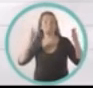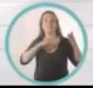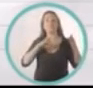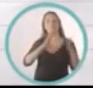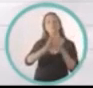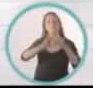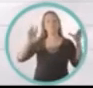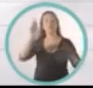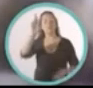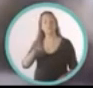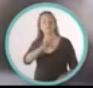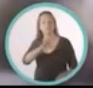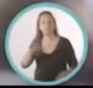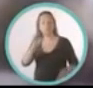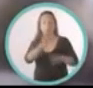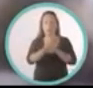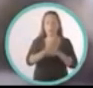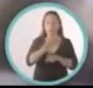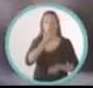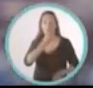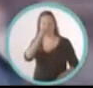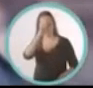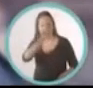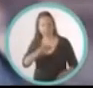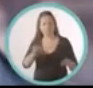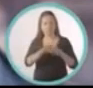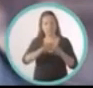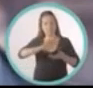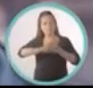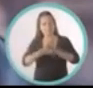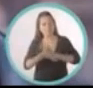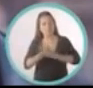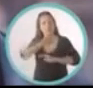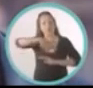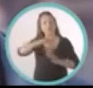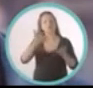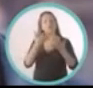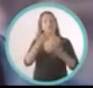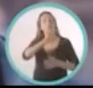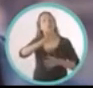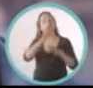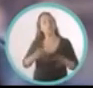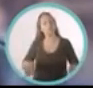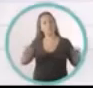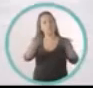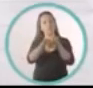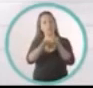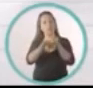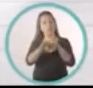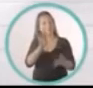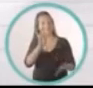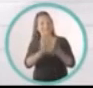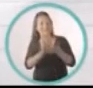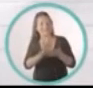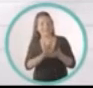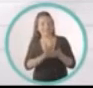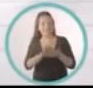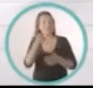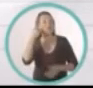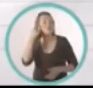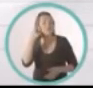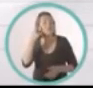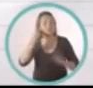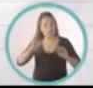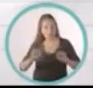de religião. Chega de machismo e preconceito. Queremos uma cidade mais igual. É verdade. Por